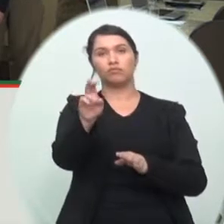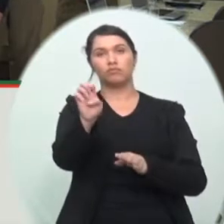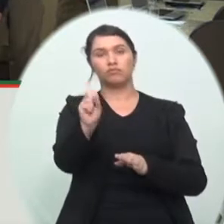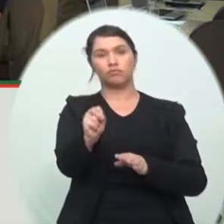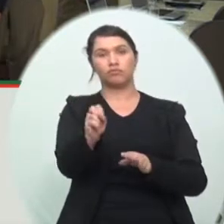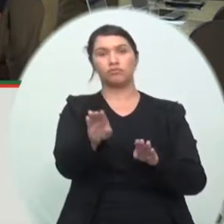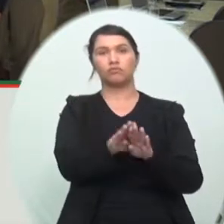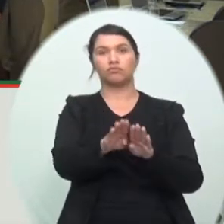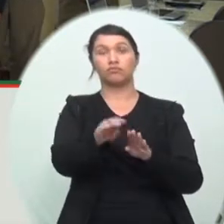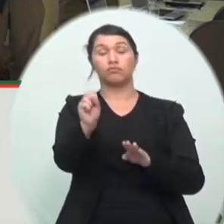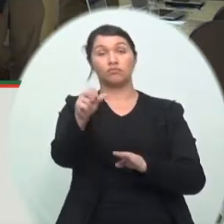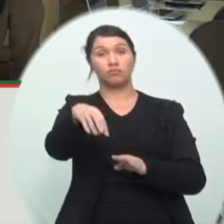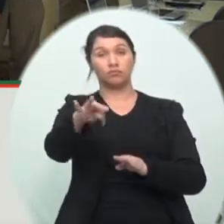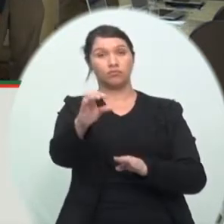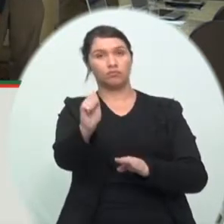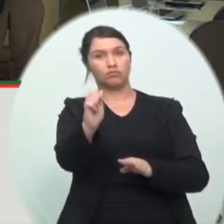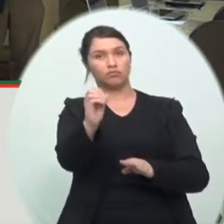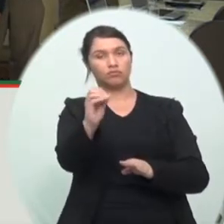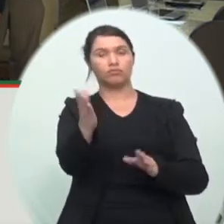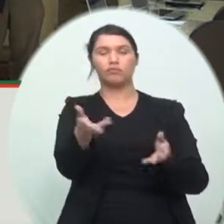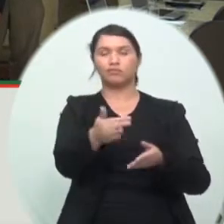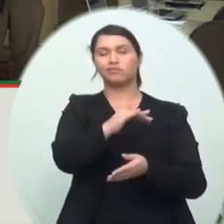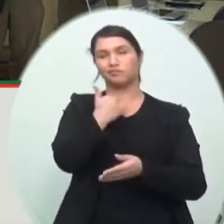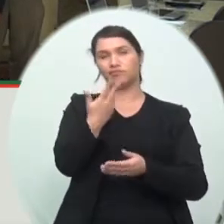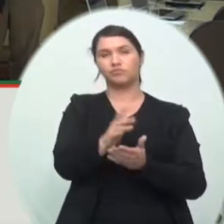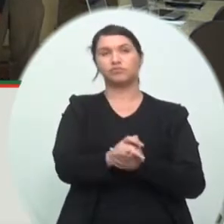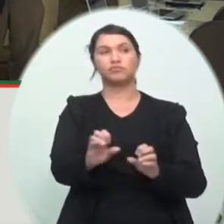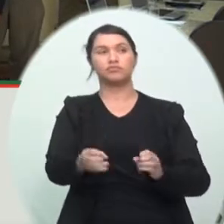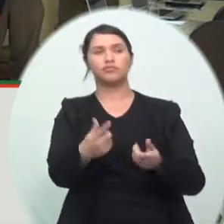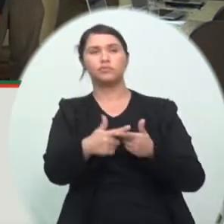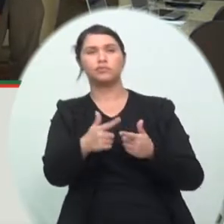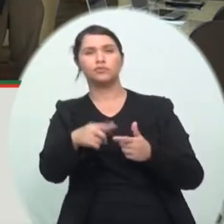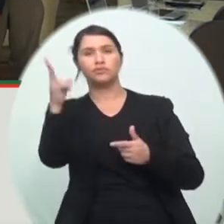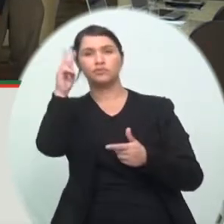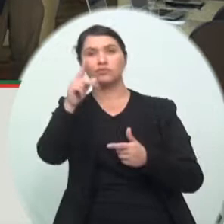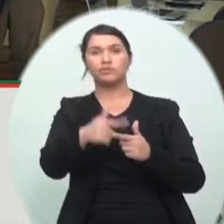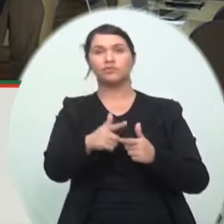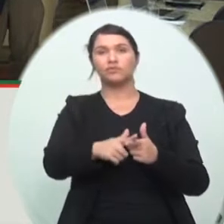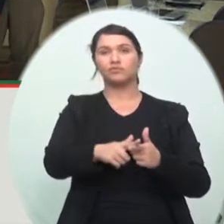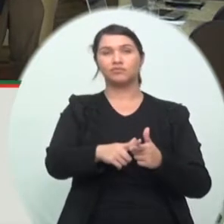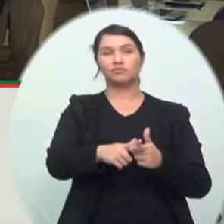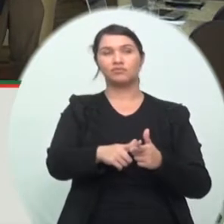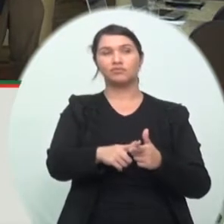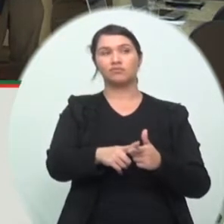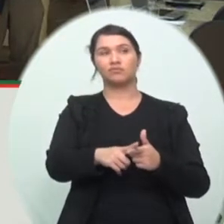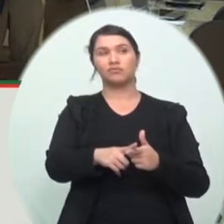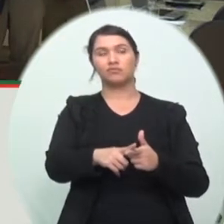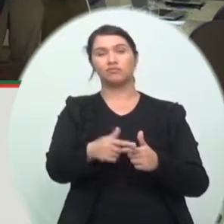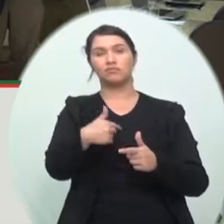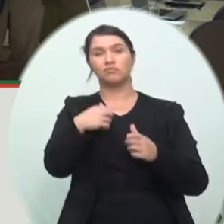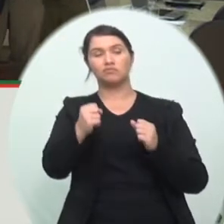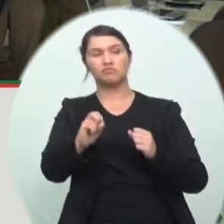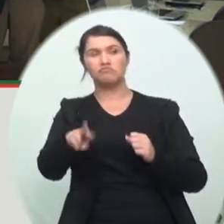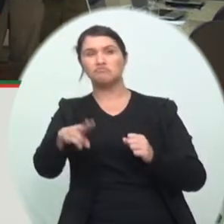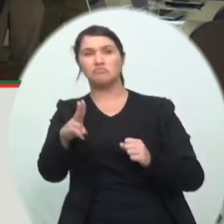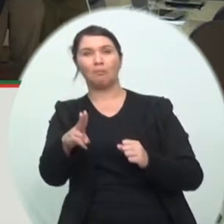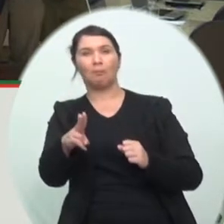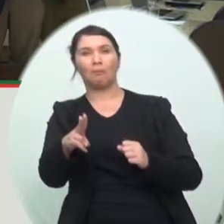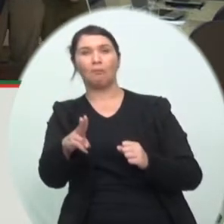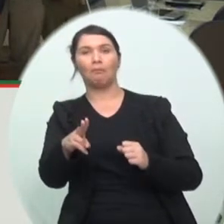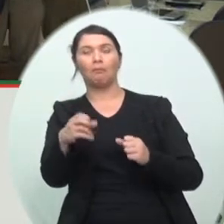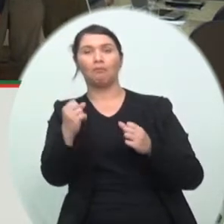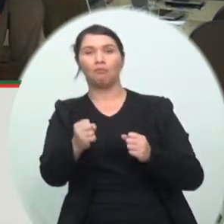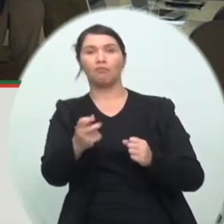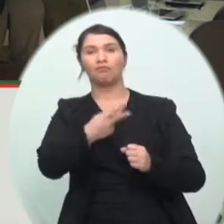que eu estou fazendo essa retrospectiva? Porque talvez eu não tenha uma outra oportunidade. E eu não tinha